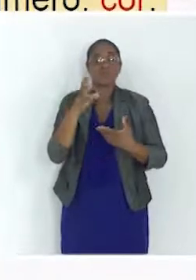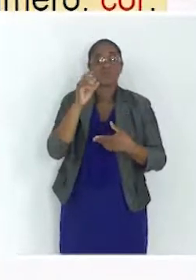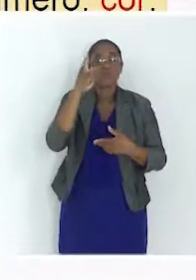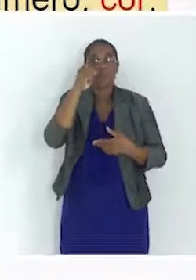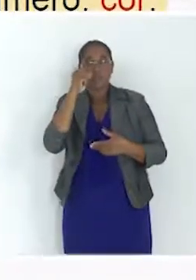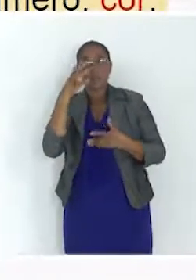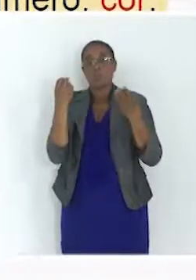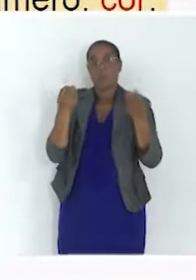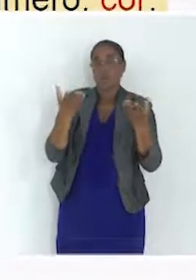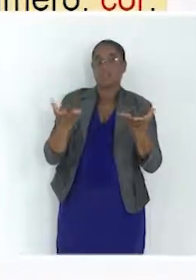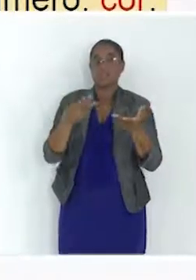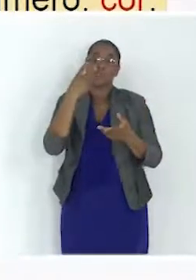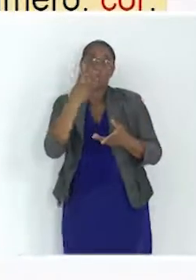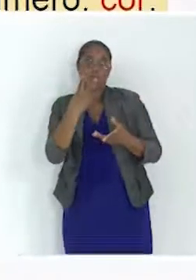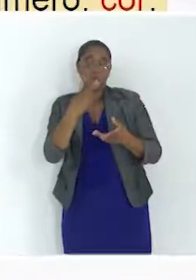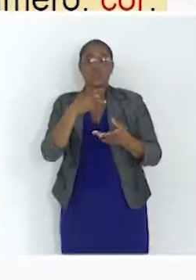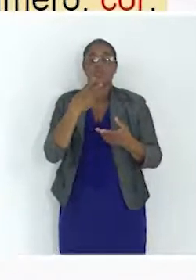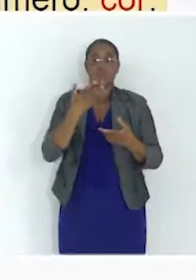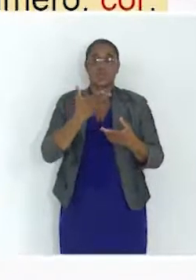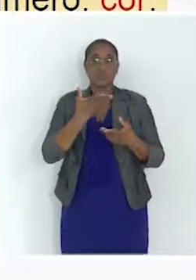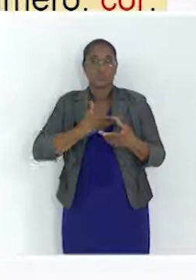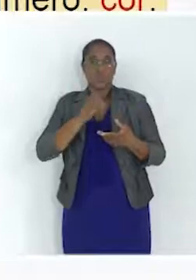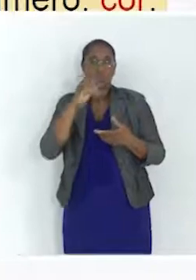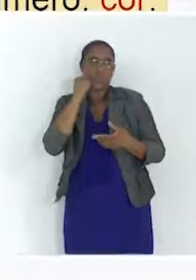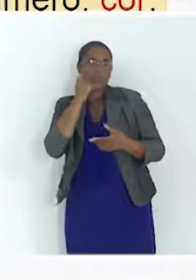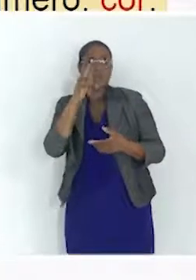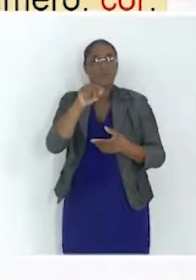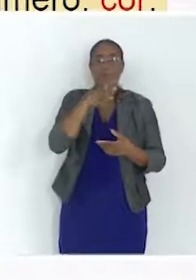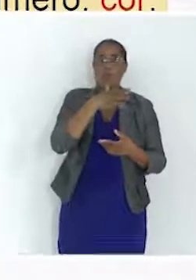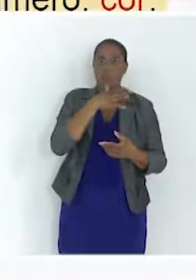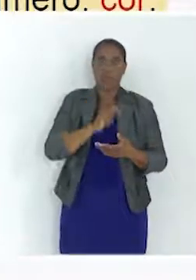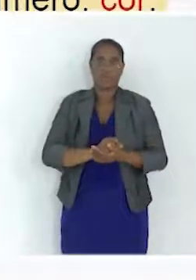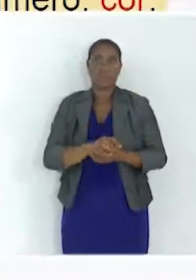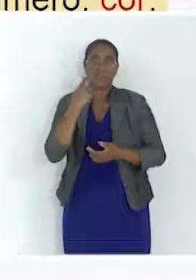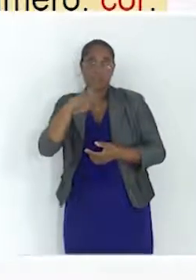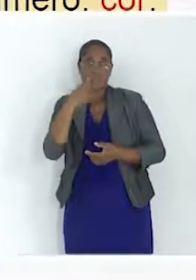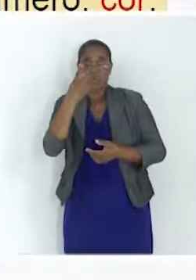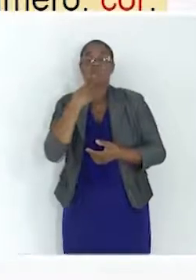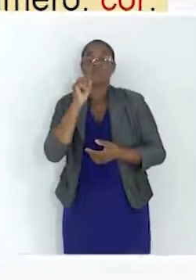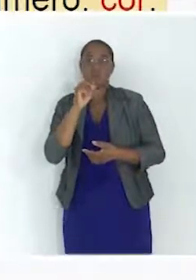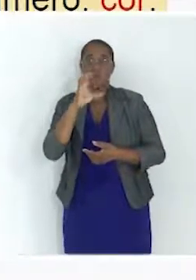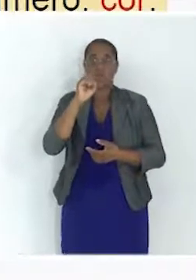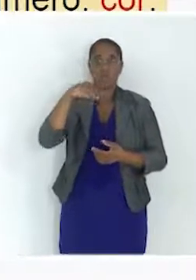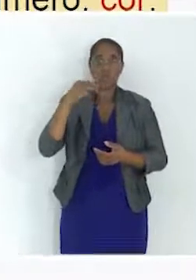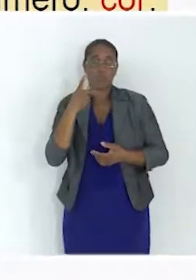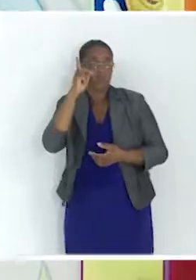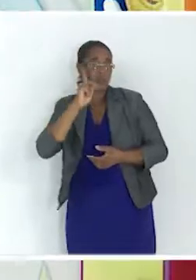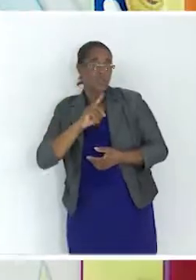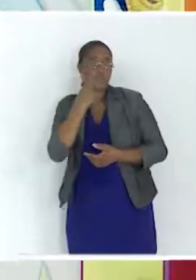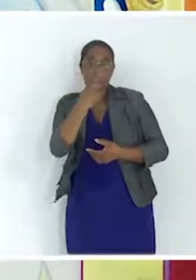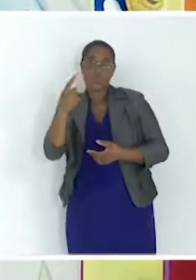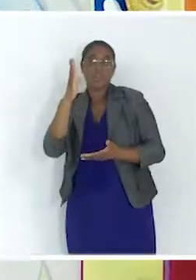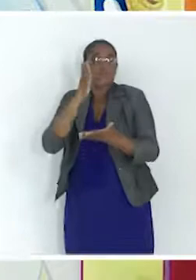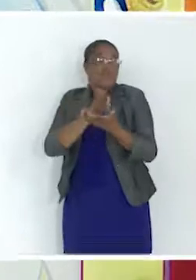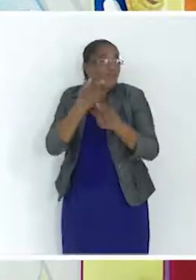cores. Há um nome comum feminino no singular que apenas varia em número.